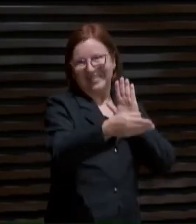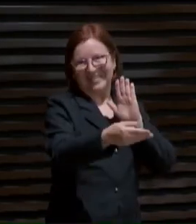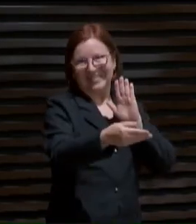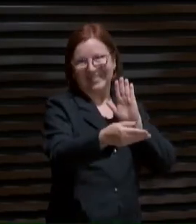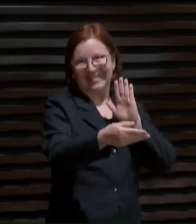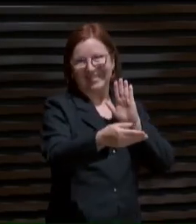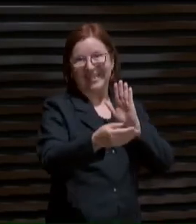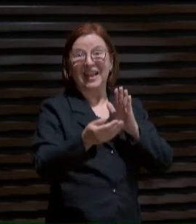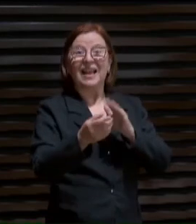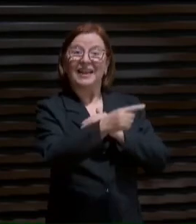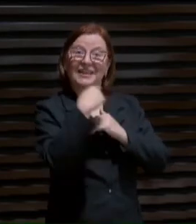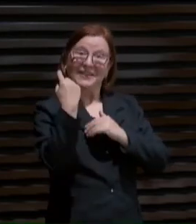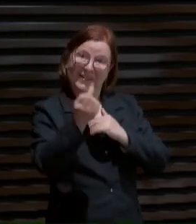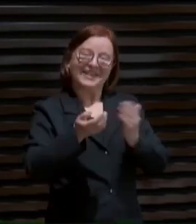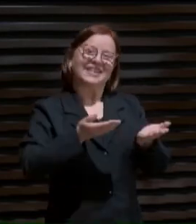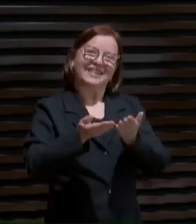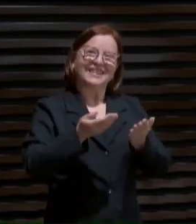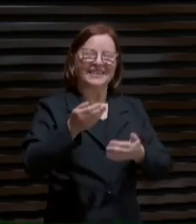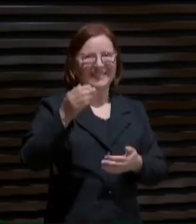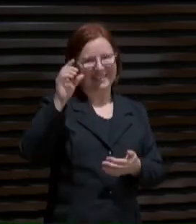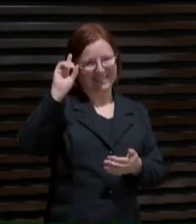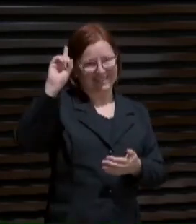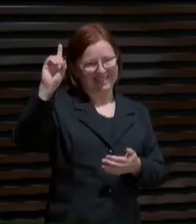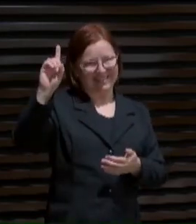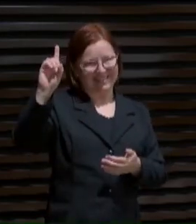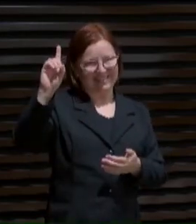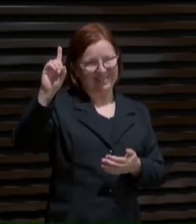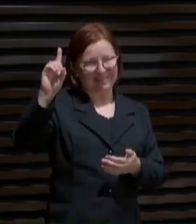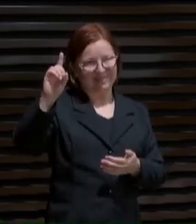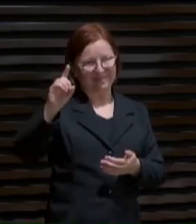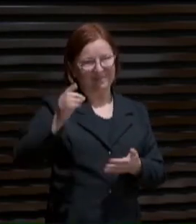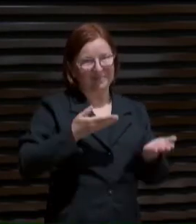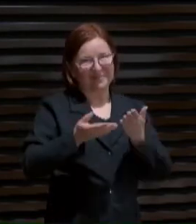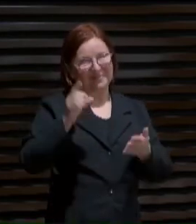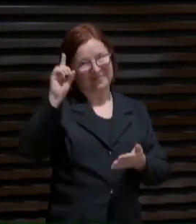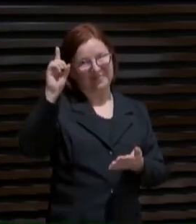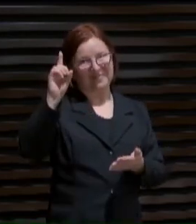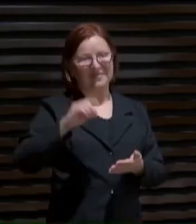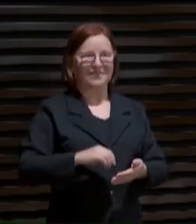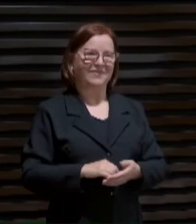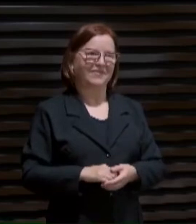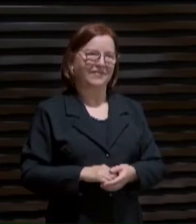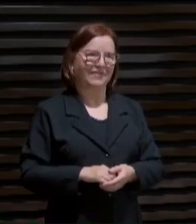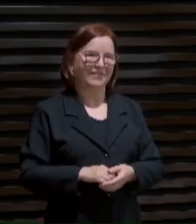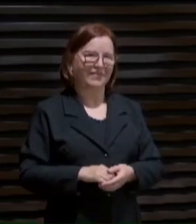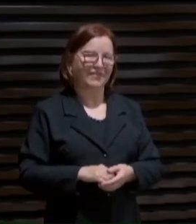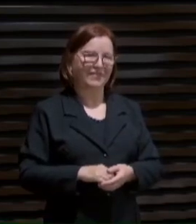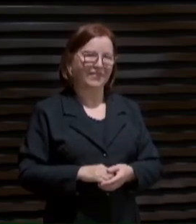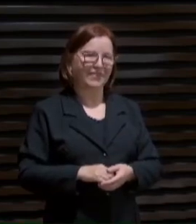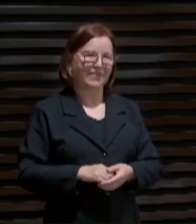sirvamos a Deus sirvamos a Deus escreveu o autor de Hebreus 11 Versículo